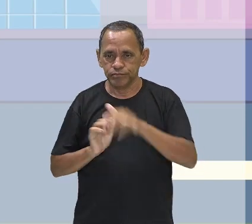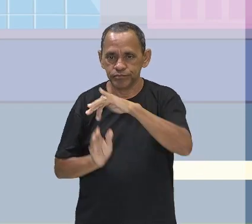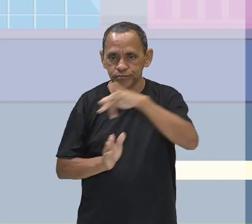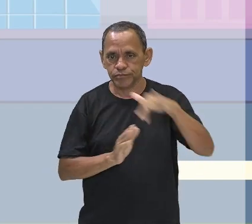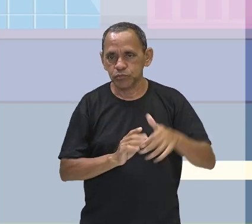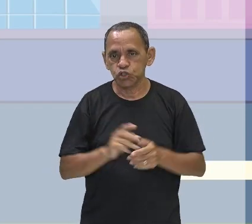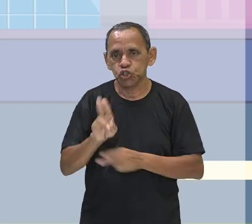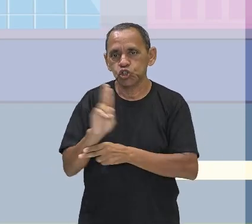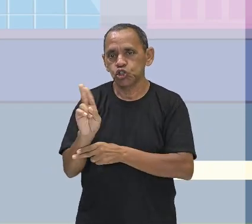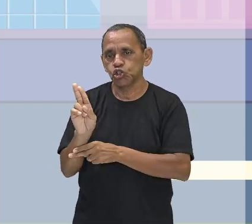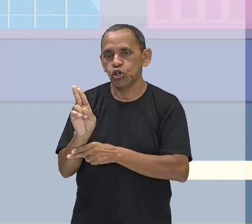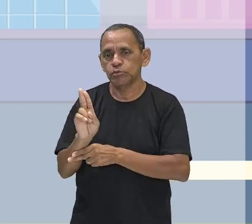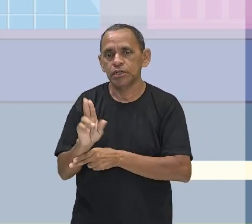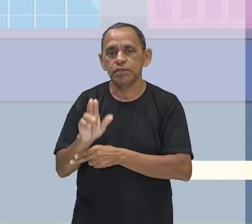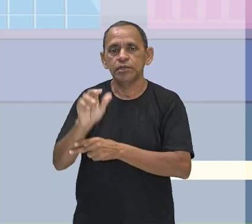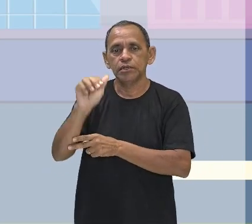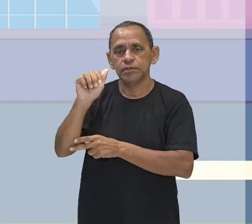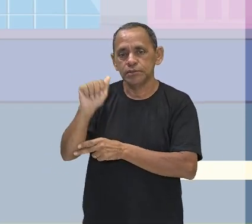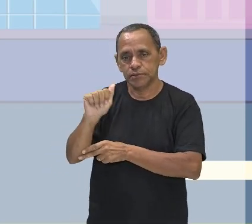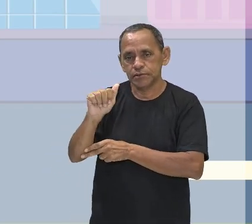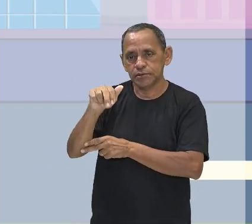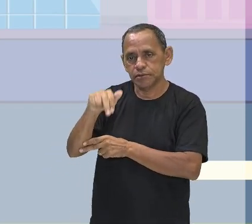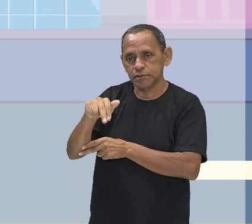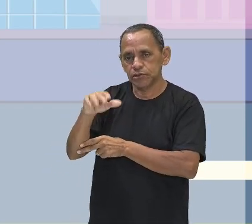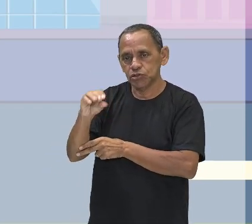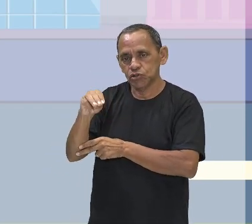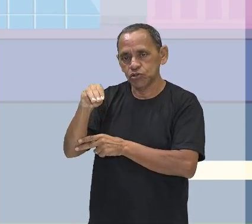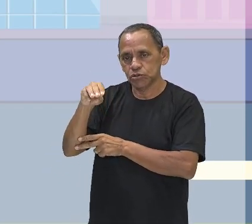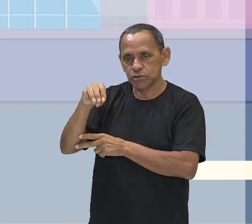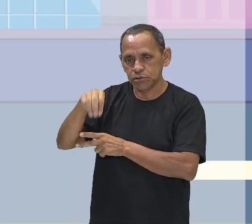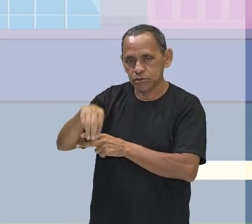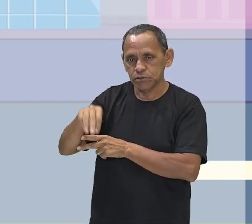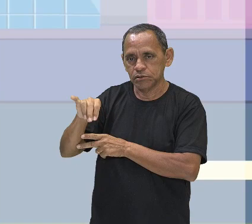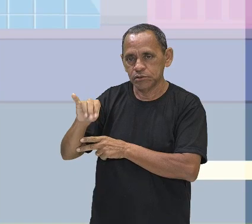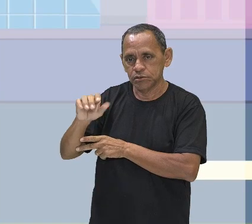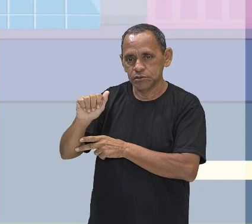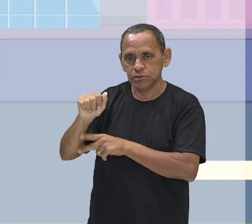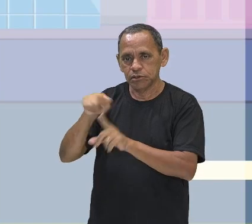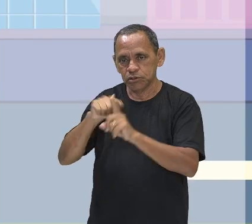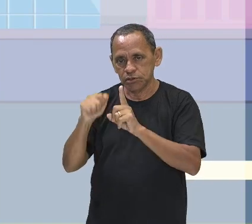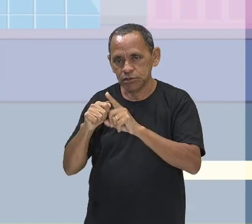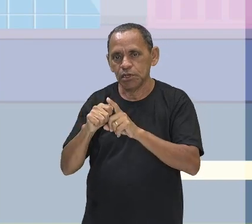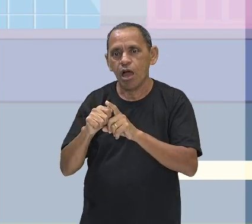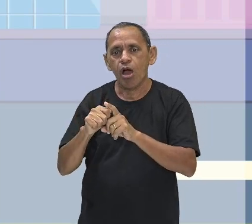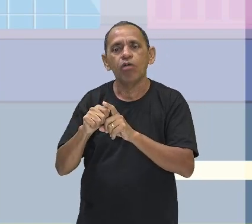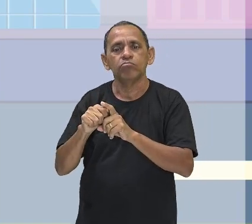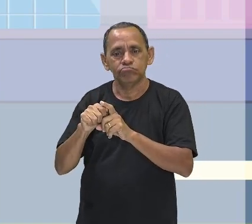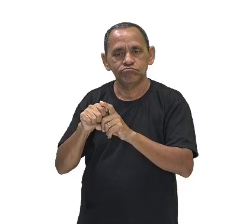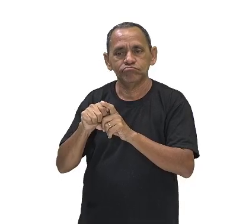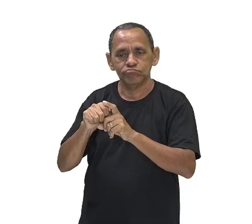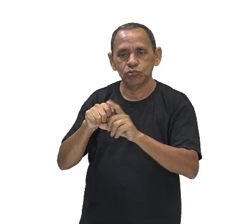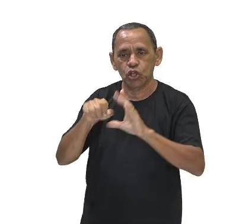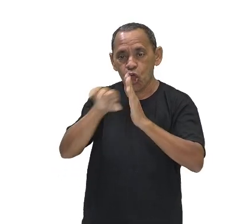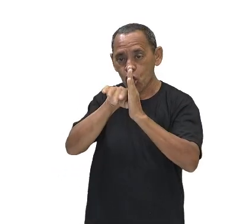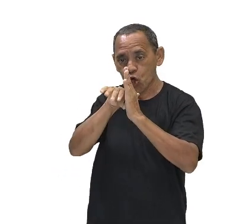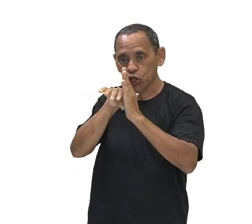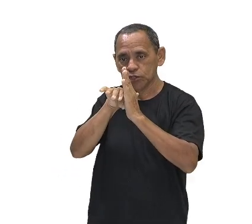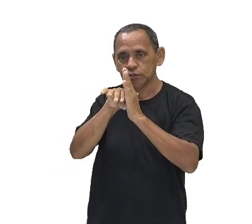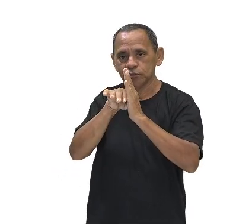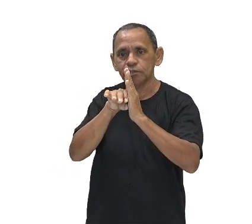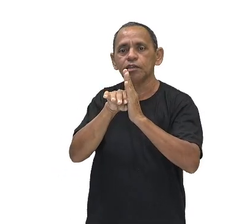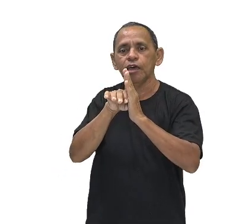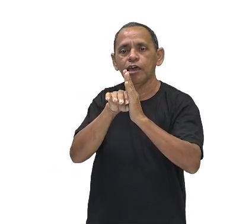de anomia social. Outro conceito de Durkheim. Reforcem